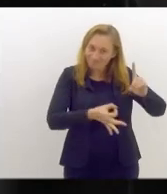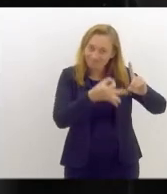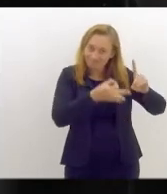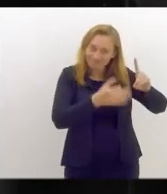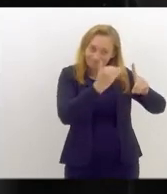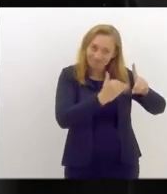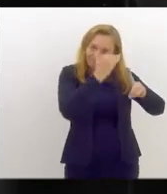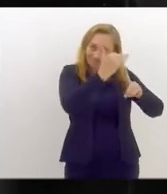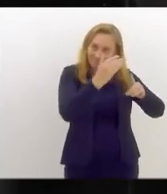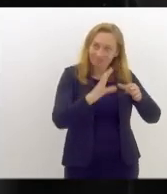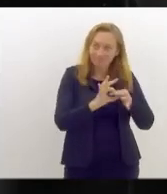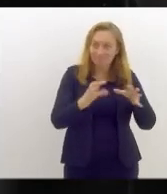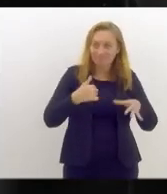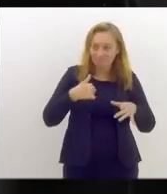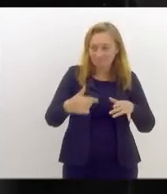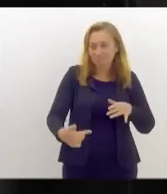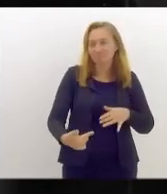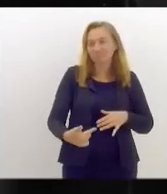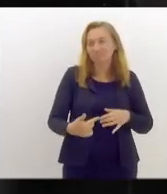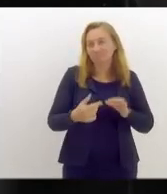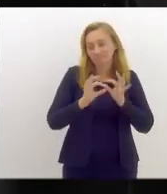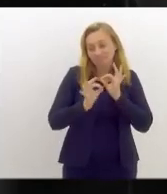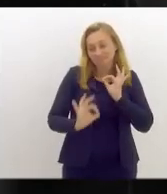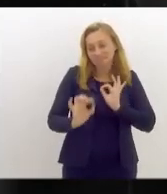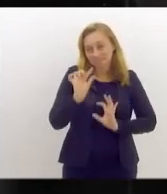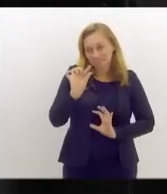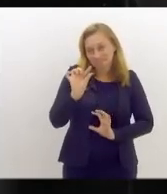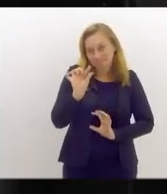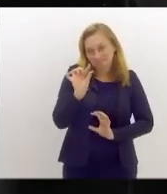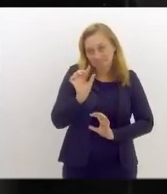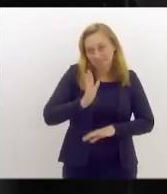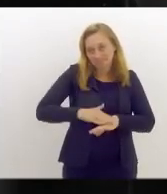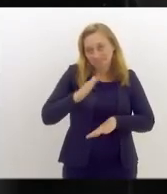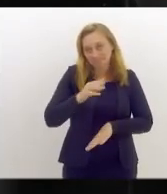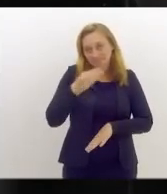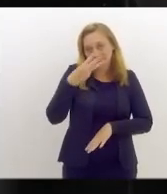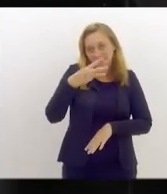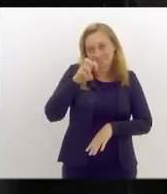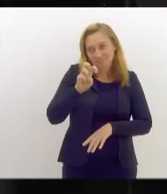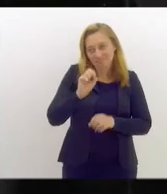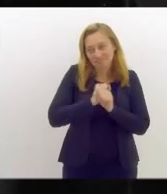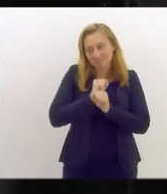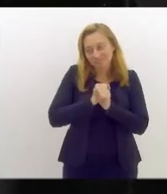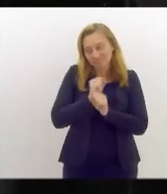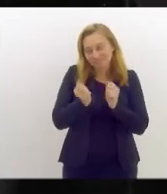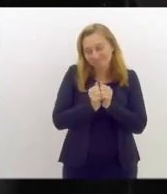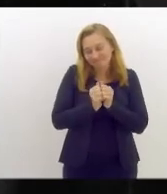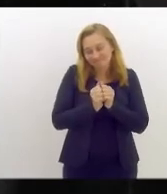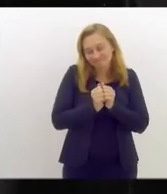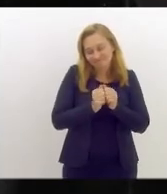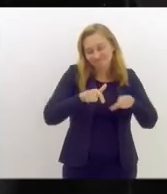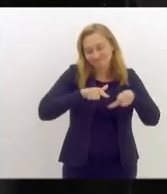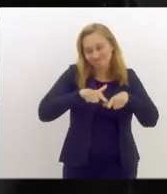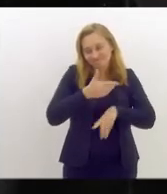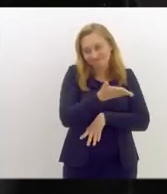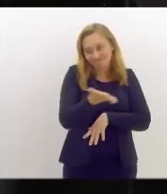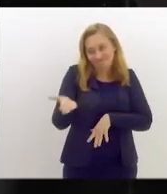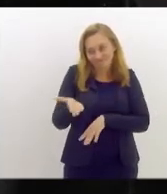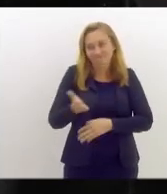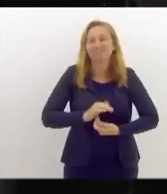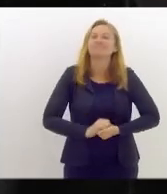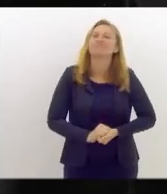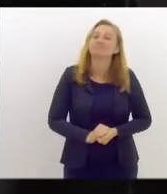eu tô me permitindo me estender um pouquinho mais porque se Afinal são 35 anos praticamente de desembardoria São